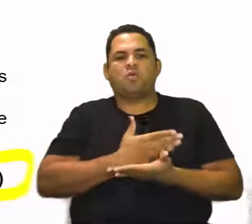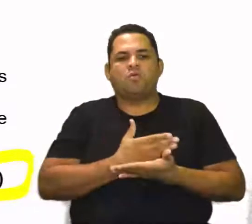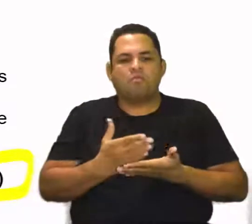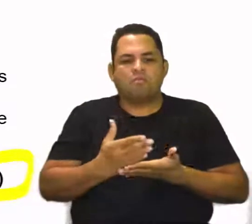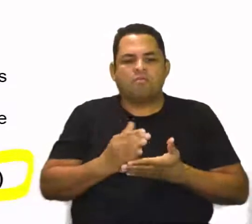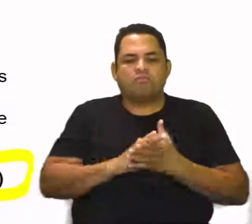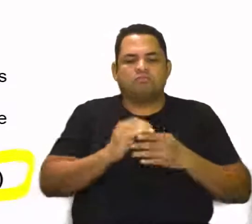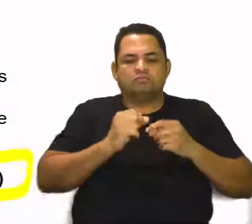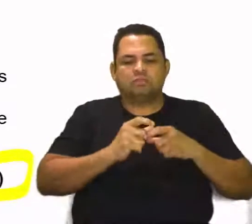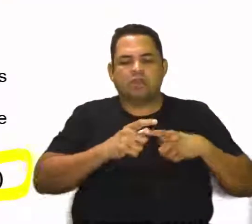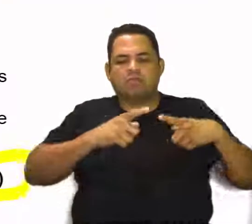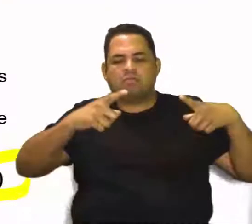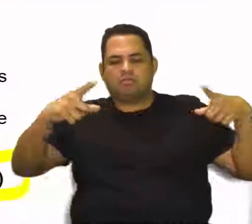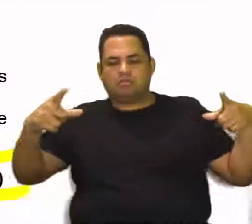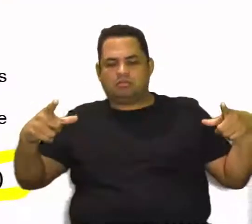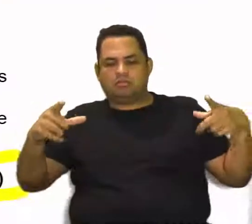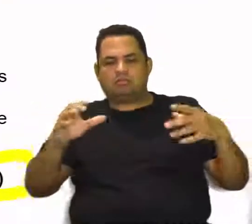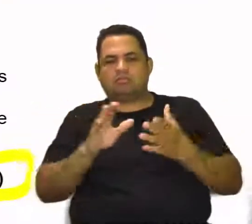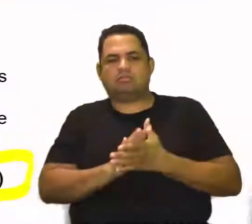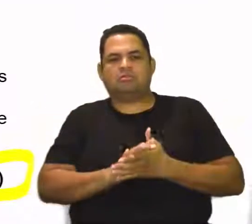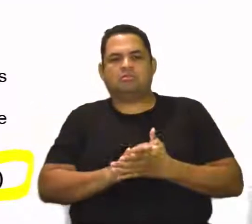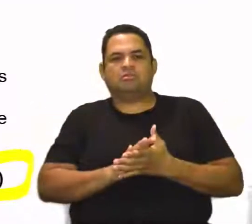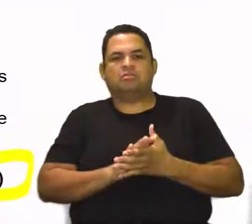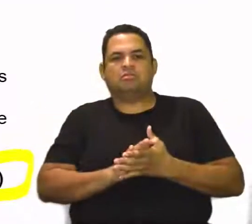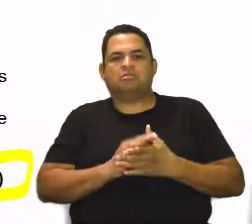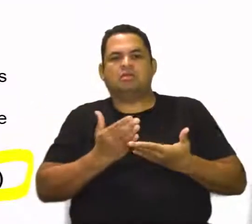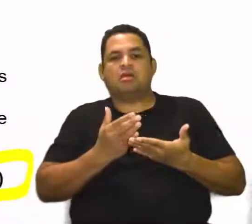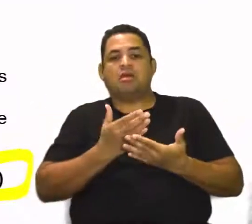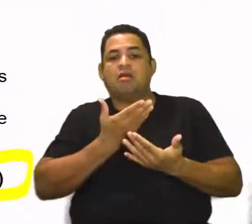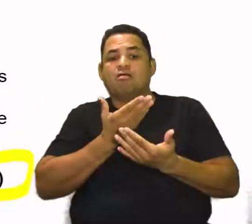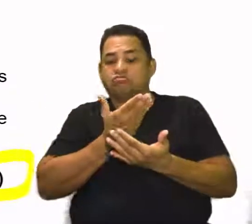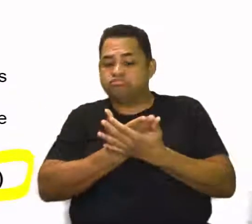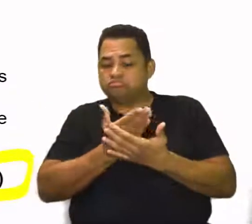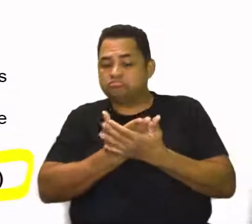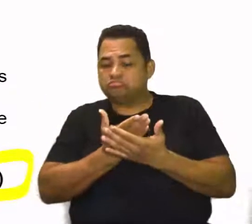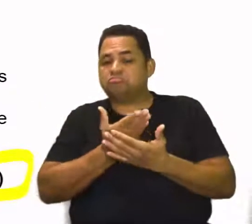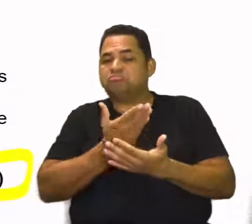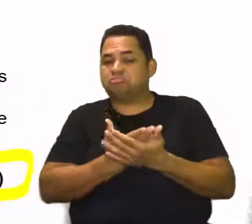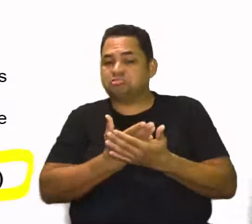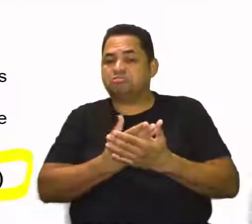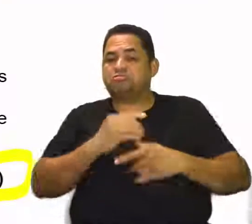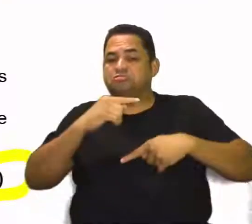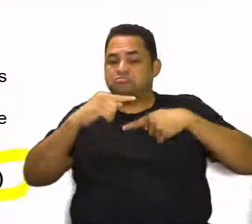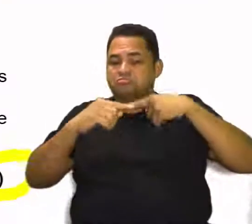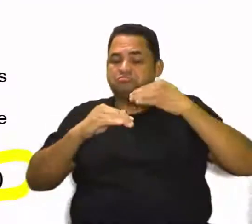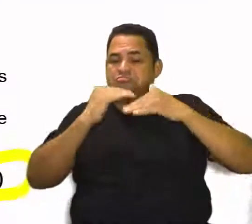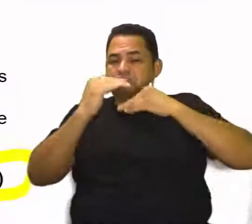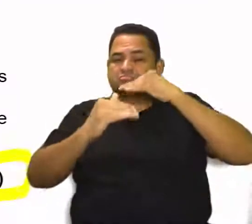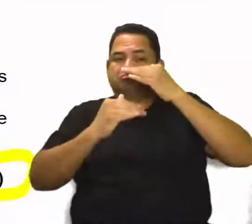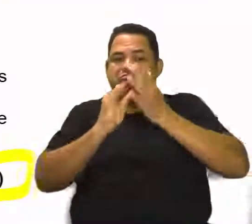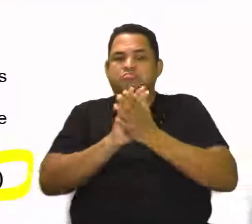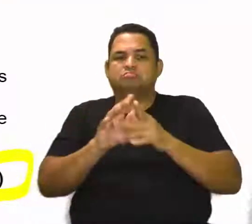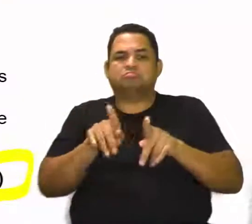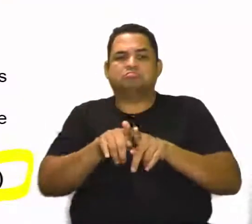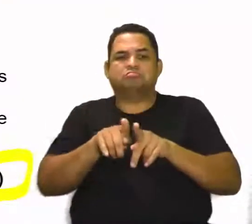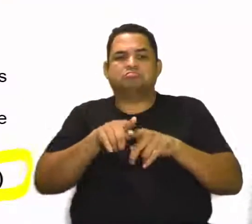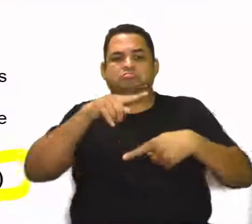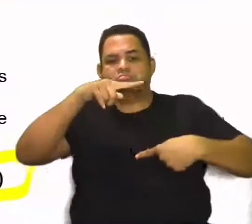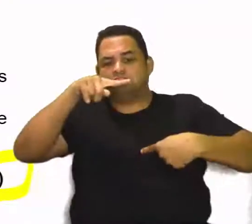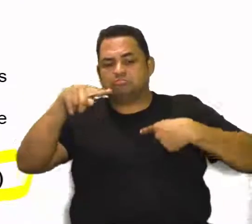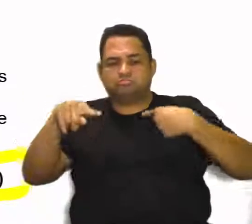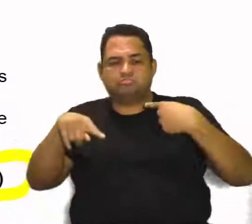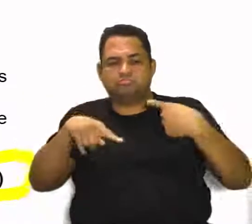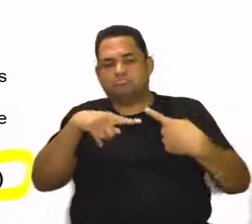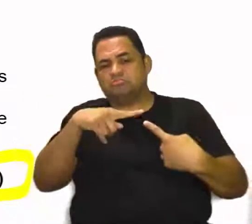a ampliar nosso ciclo, o desempenho escolar e a questão também da disciplina